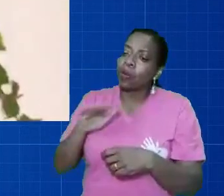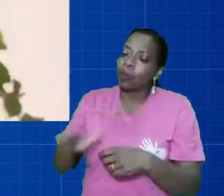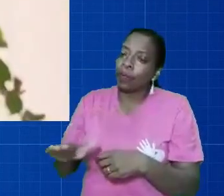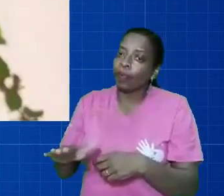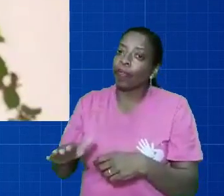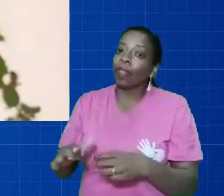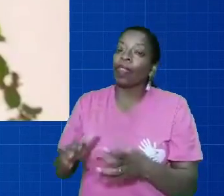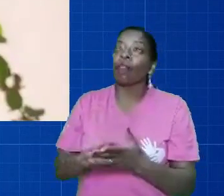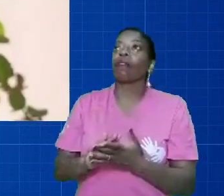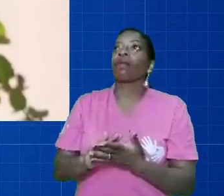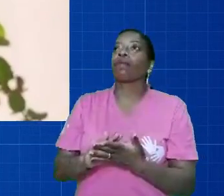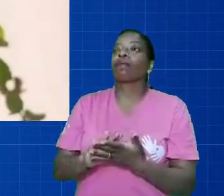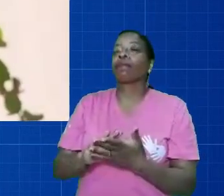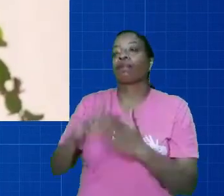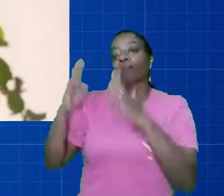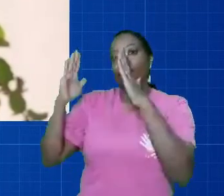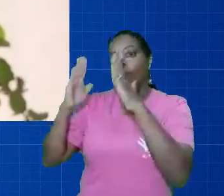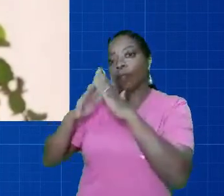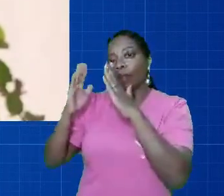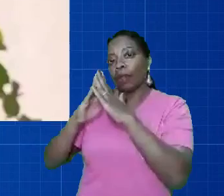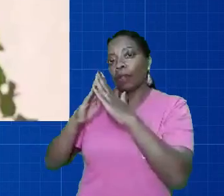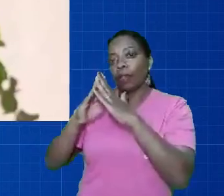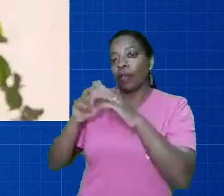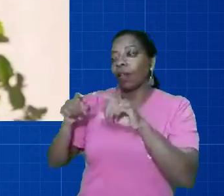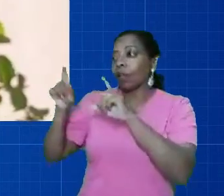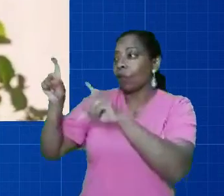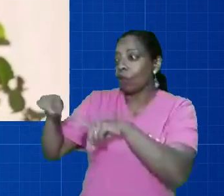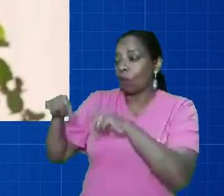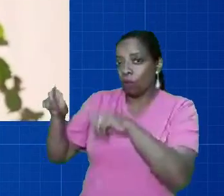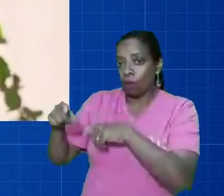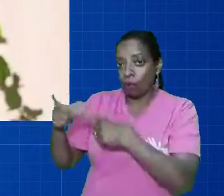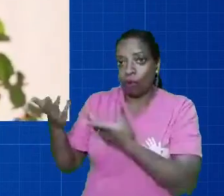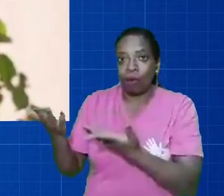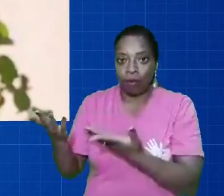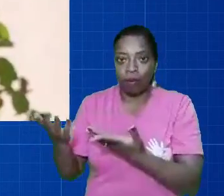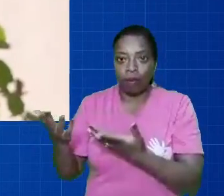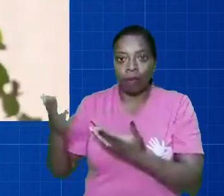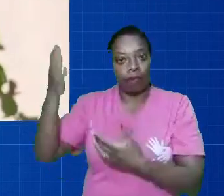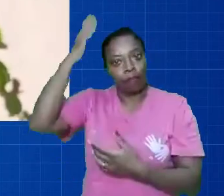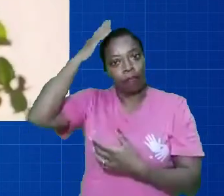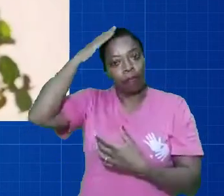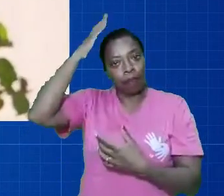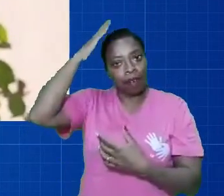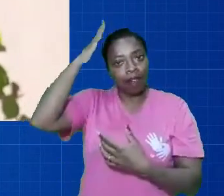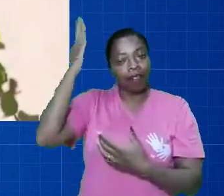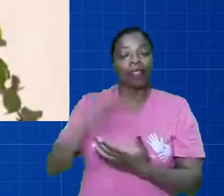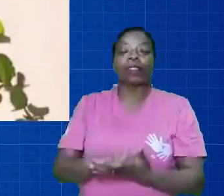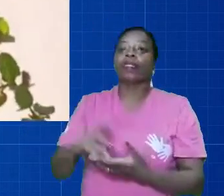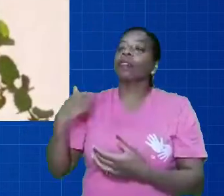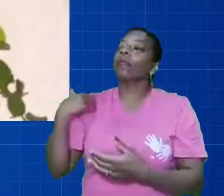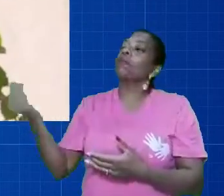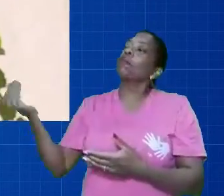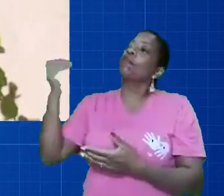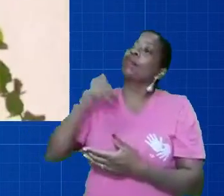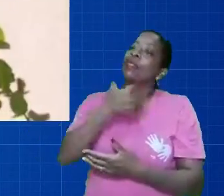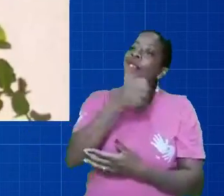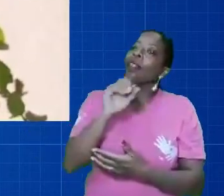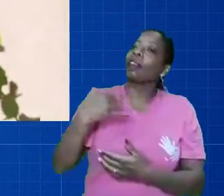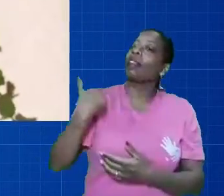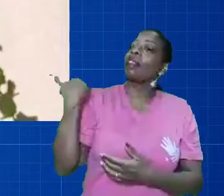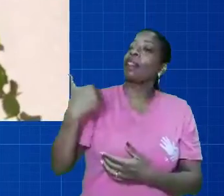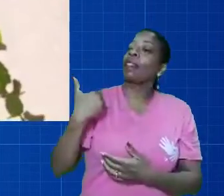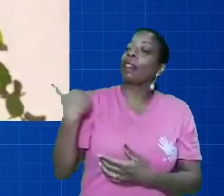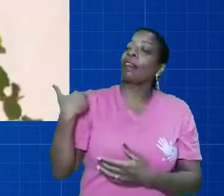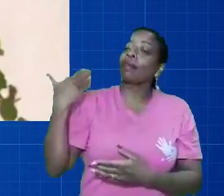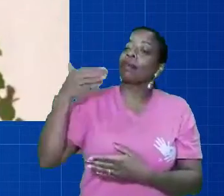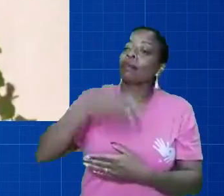10 anos, então eu era bastante tímida, bastante quietinha, ainda sou um pouco, mas assim, participar do